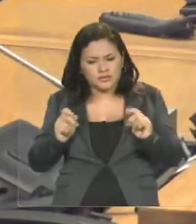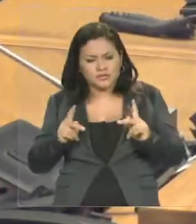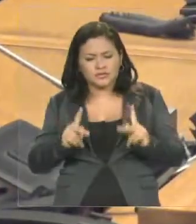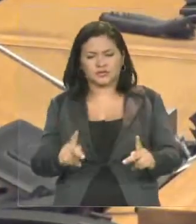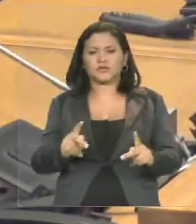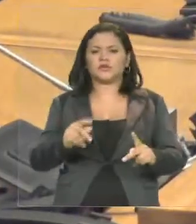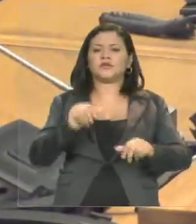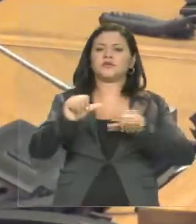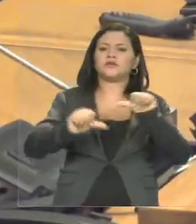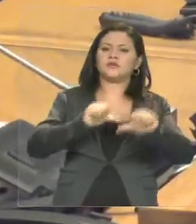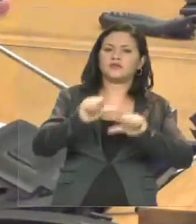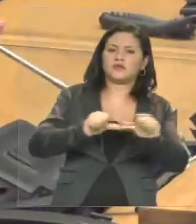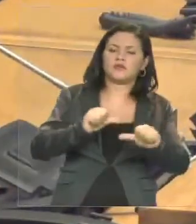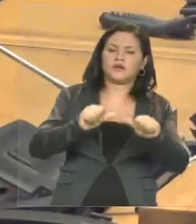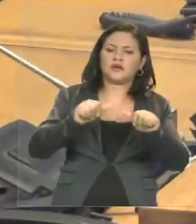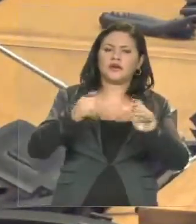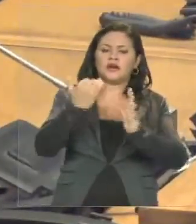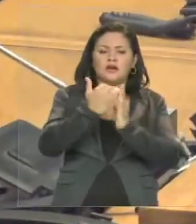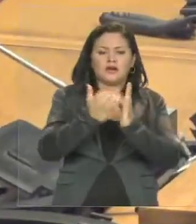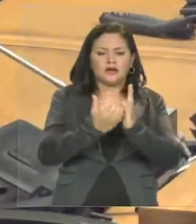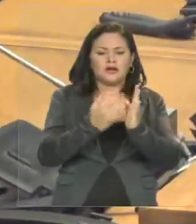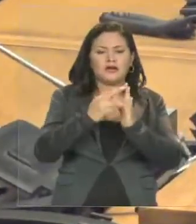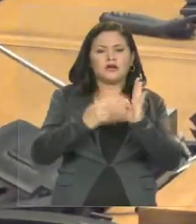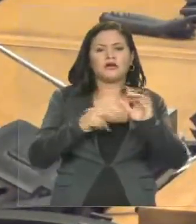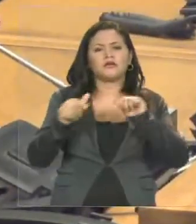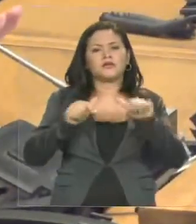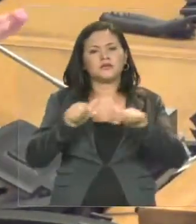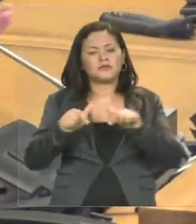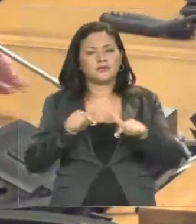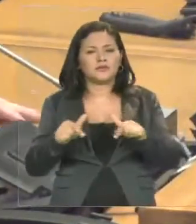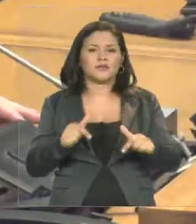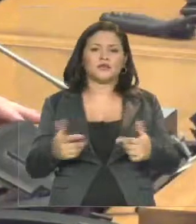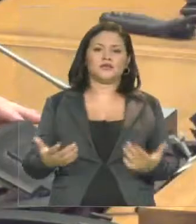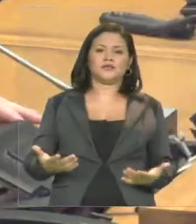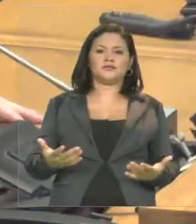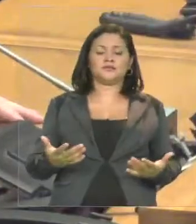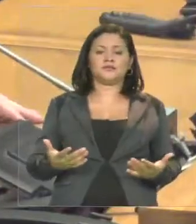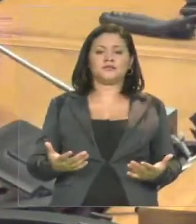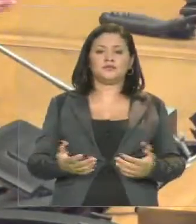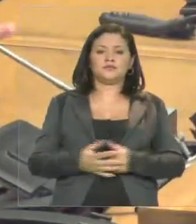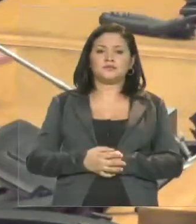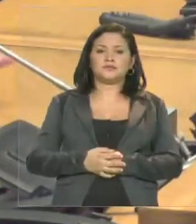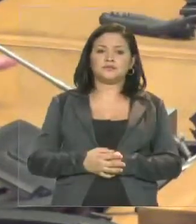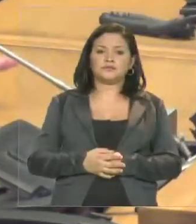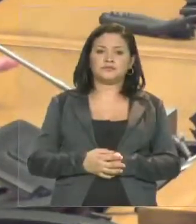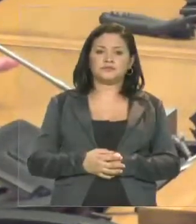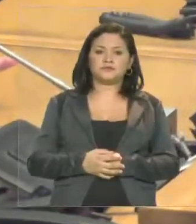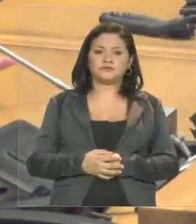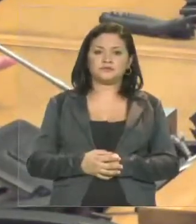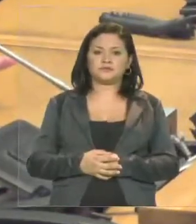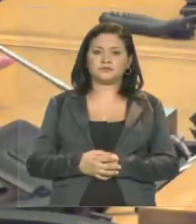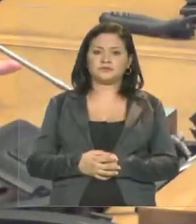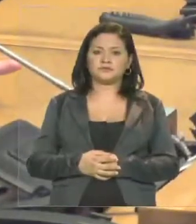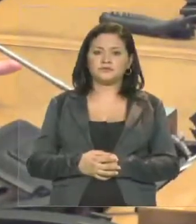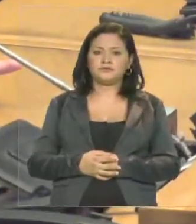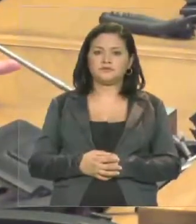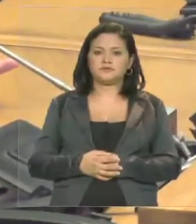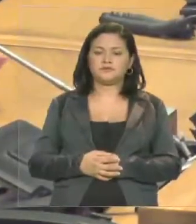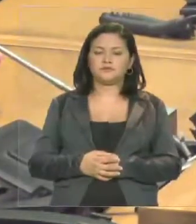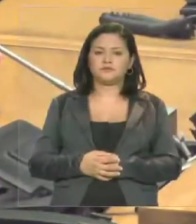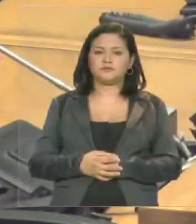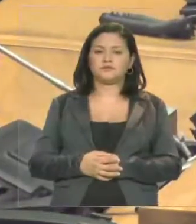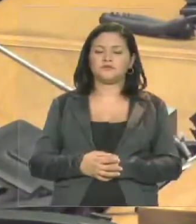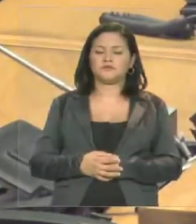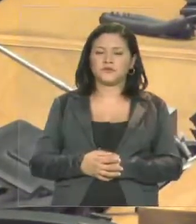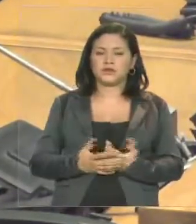mais nesse clima de efervescência e de crise que o país enfrenta. Quanto mais as reformas trabalhistas e